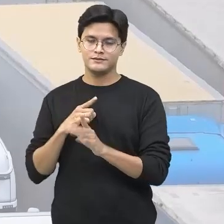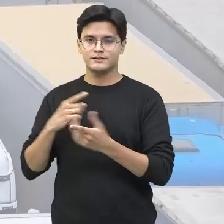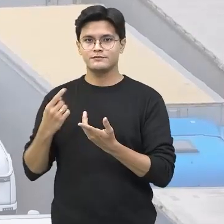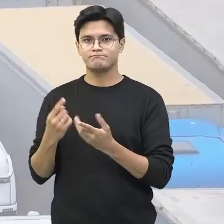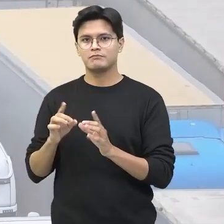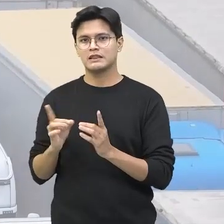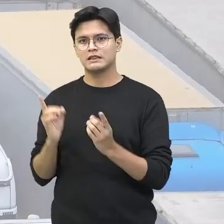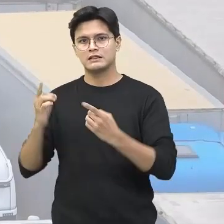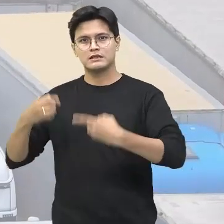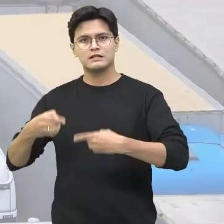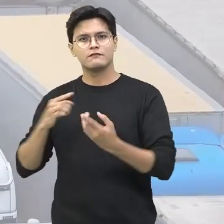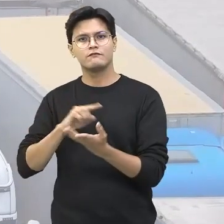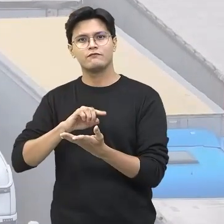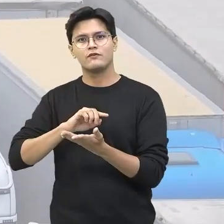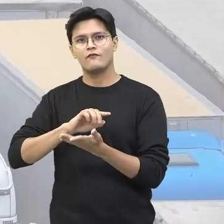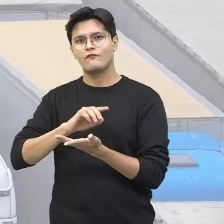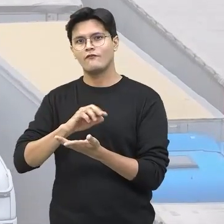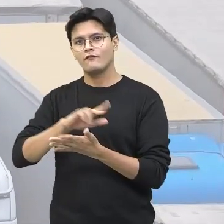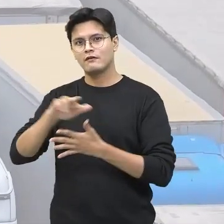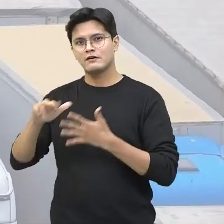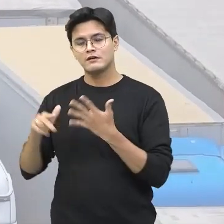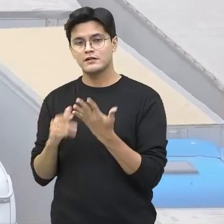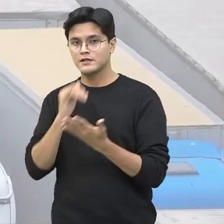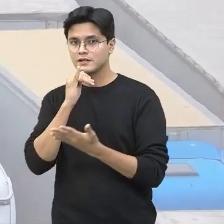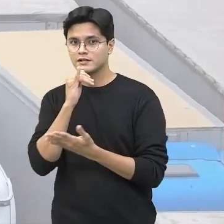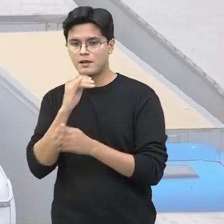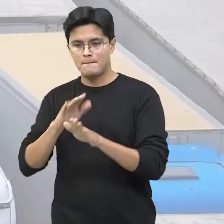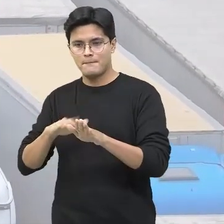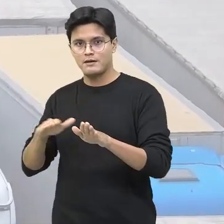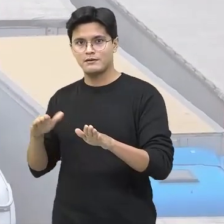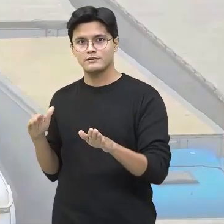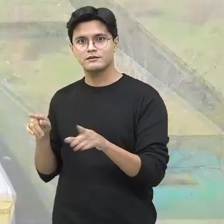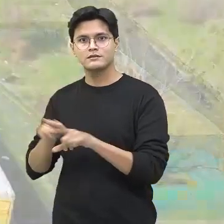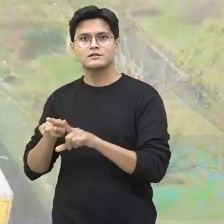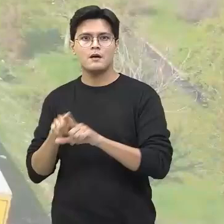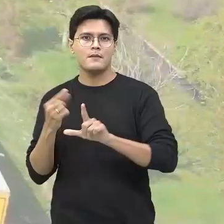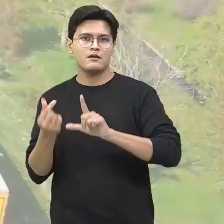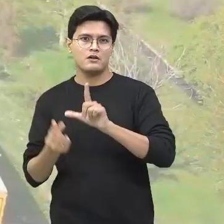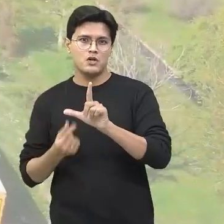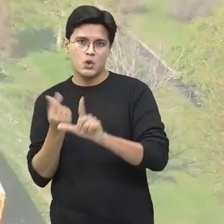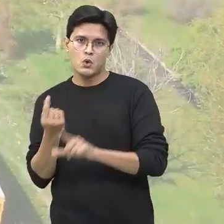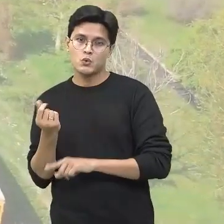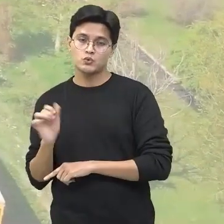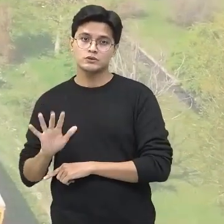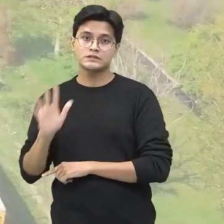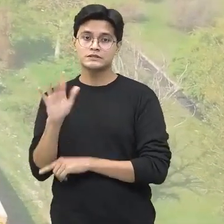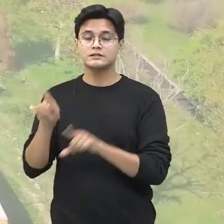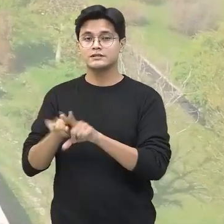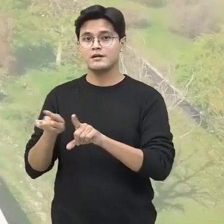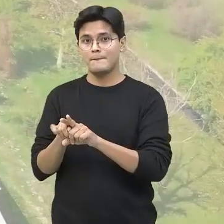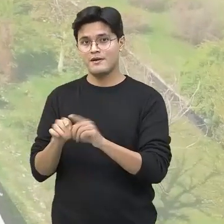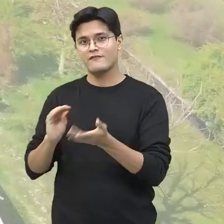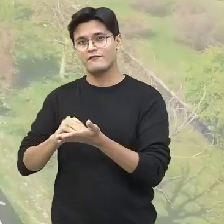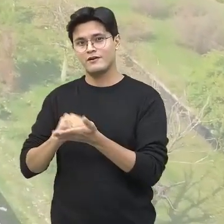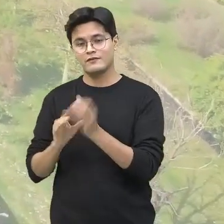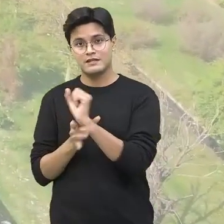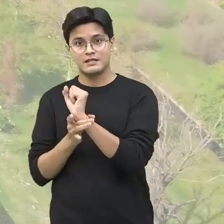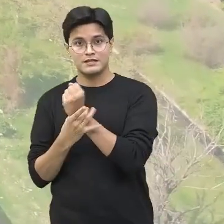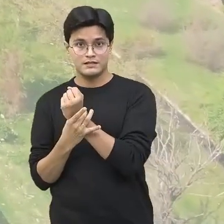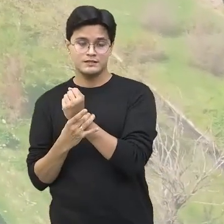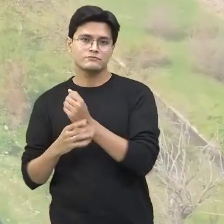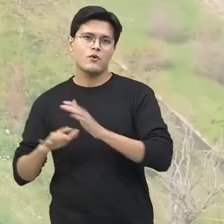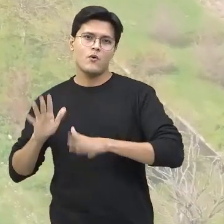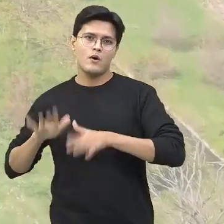congestionamentos frequentes alto custo Logístico e riscos de segurança a infraestrutura rodoviária muitas vezes não é